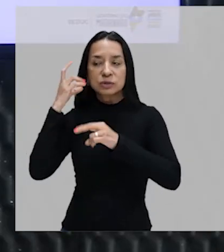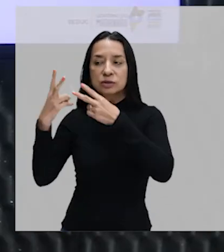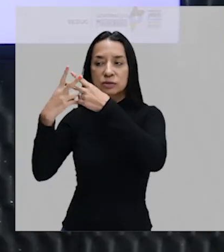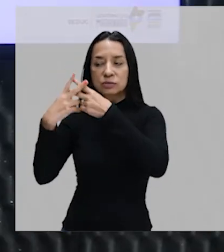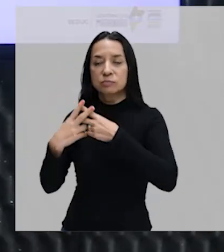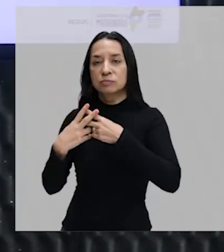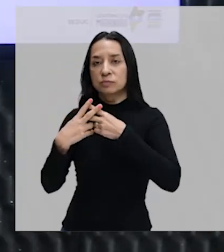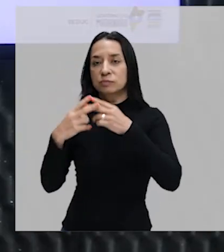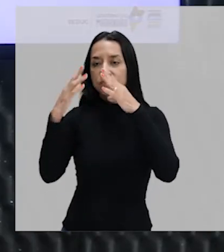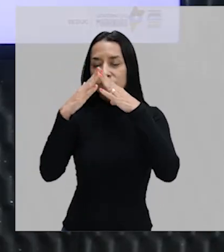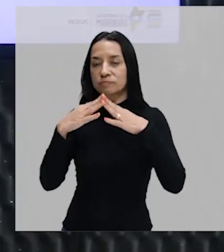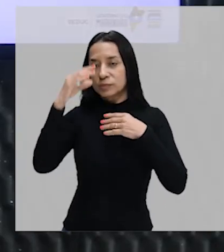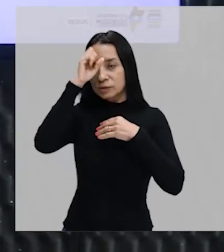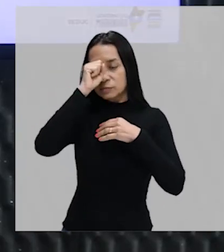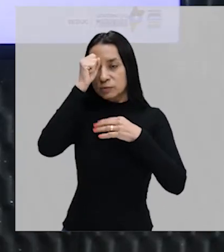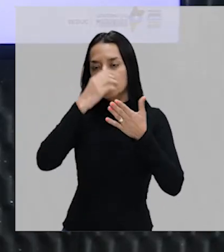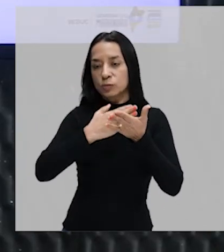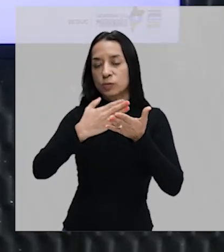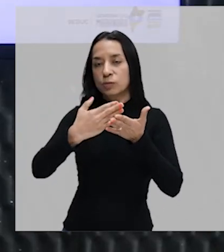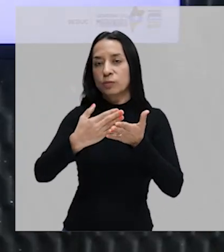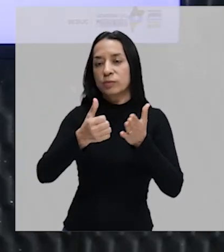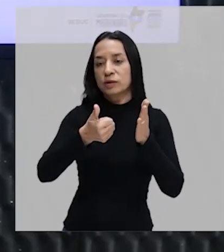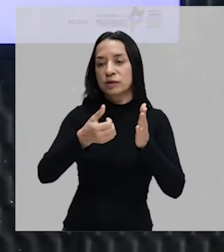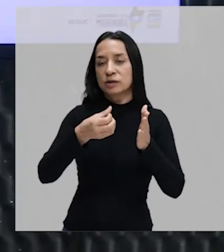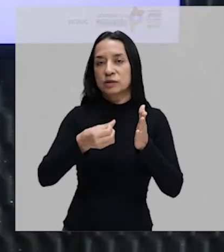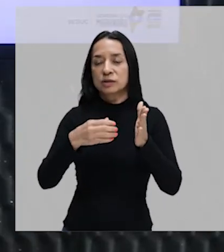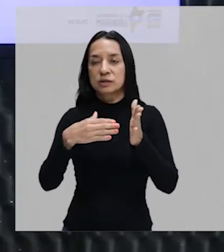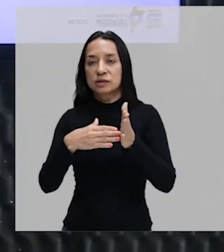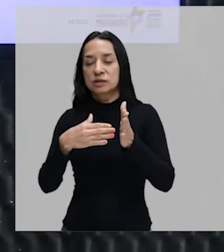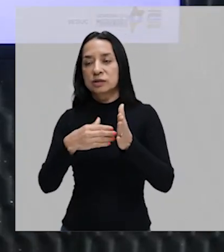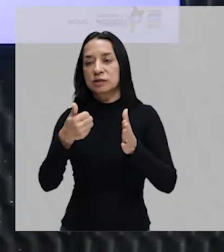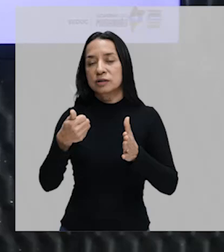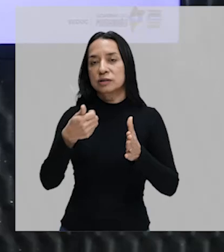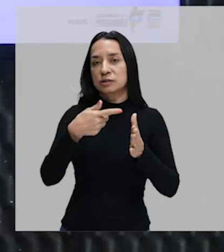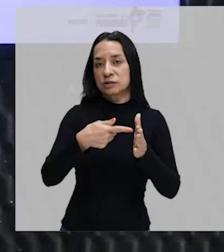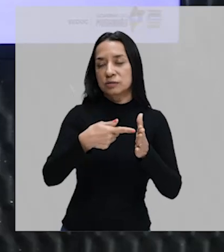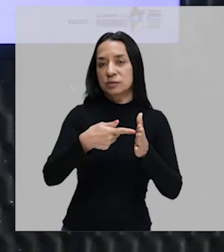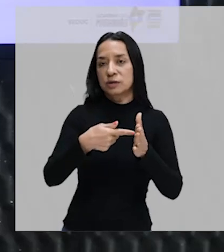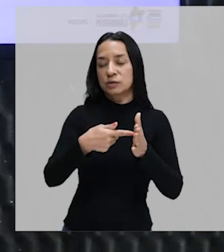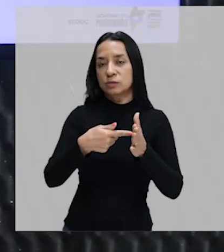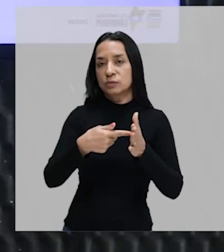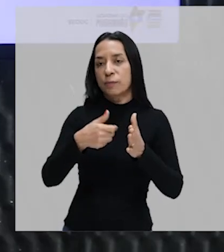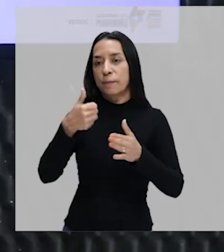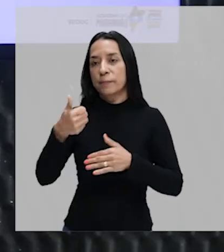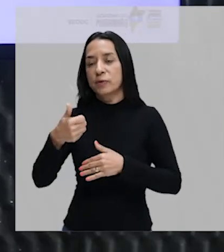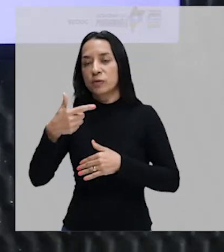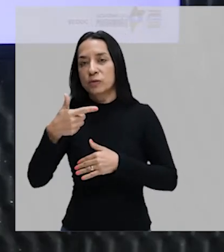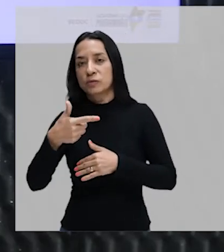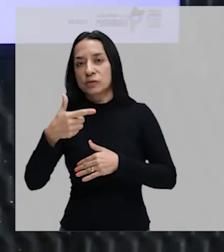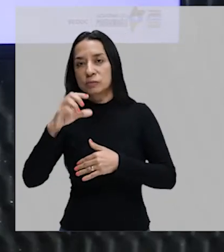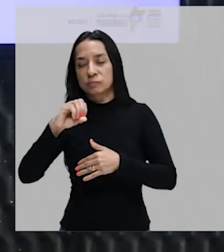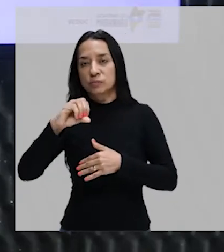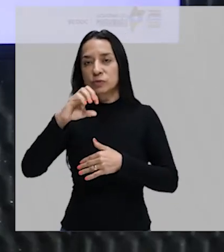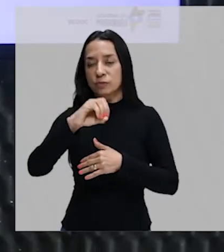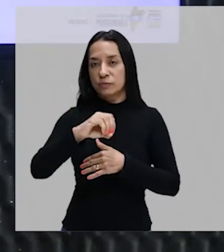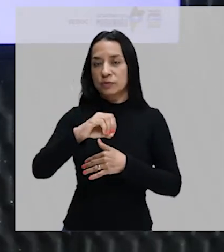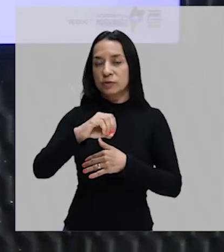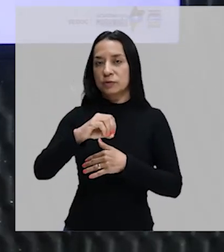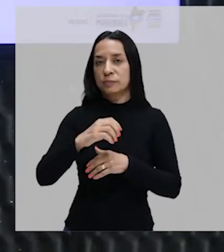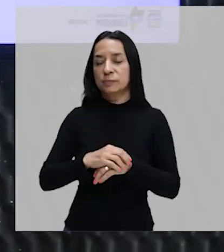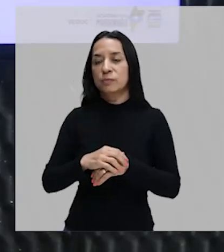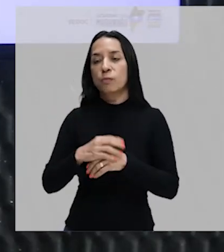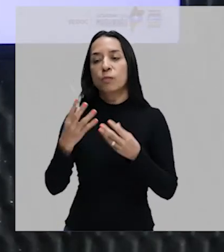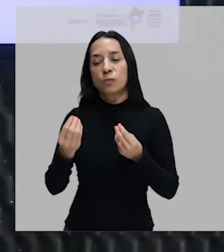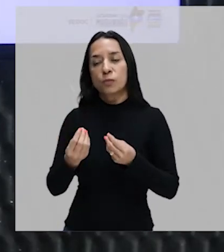Casa Aprendendo, das 16 às 17. Rádio Timbira, 1290 MHz.